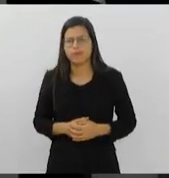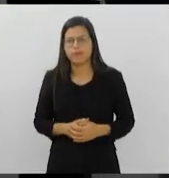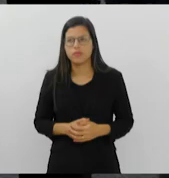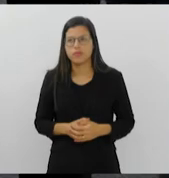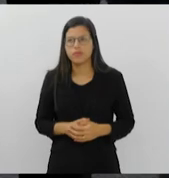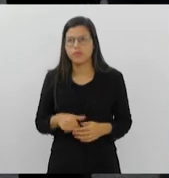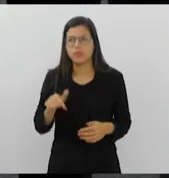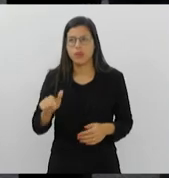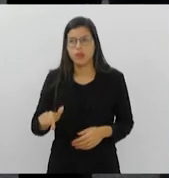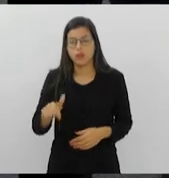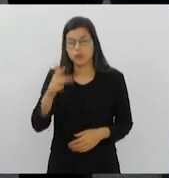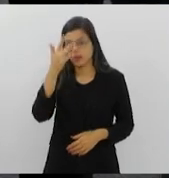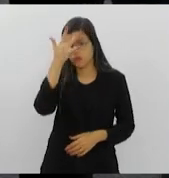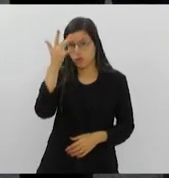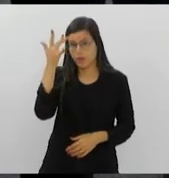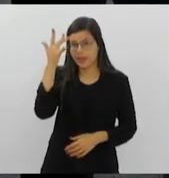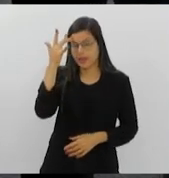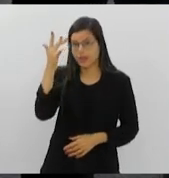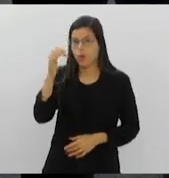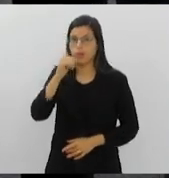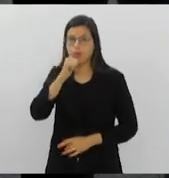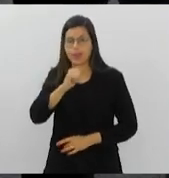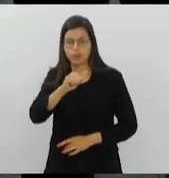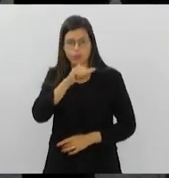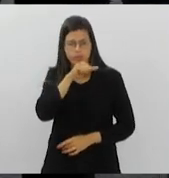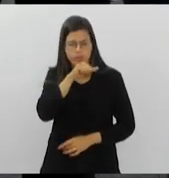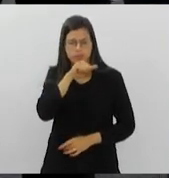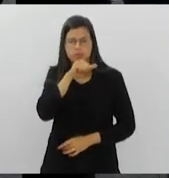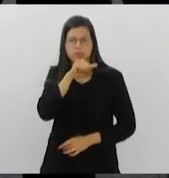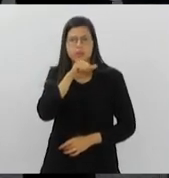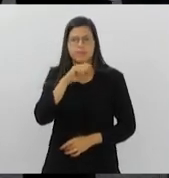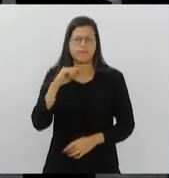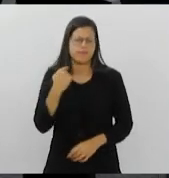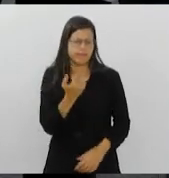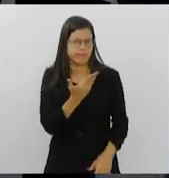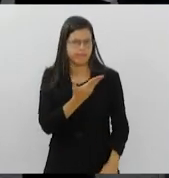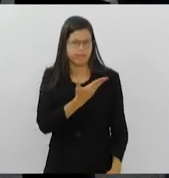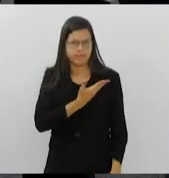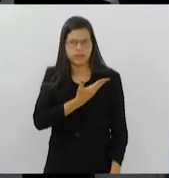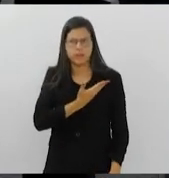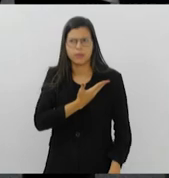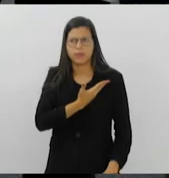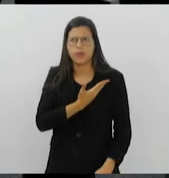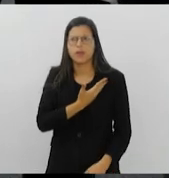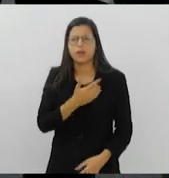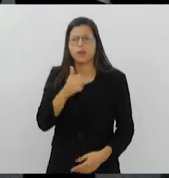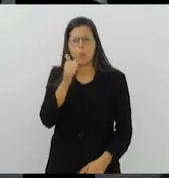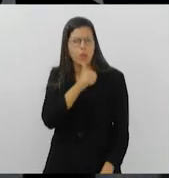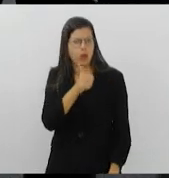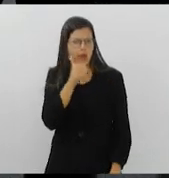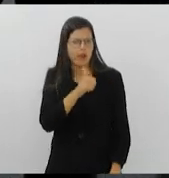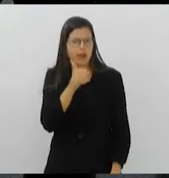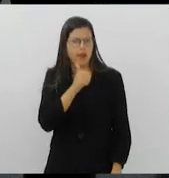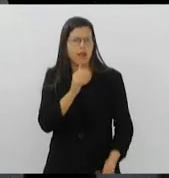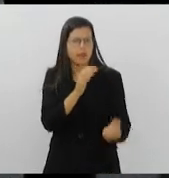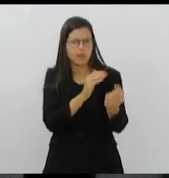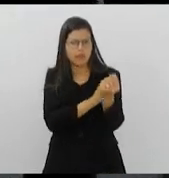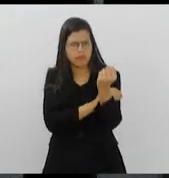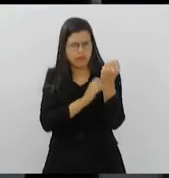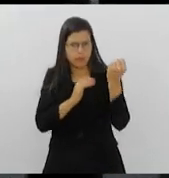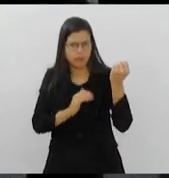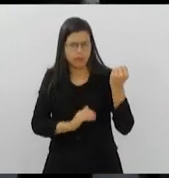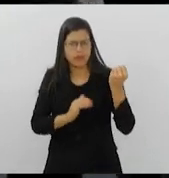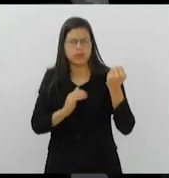da saúde mental materna, as nossas companheiras, as doulas, as mulheres, as feministas que